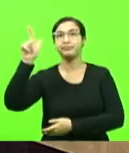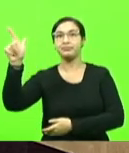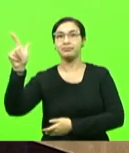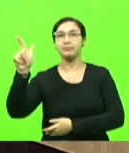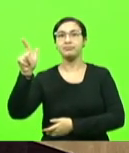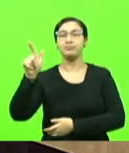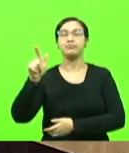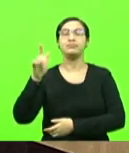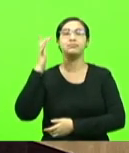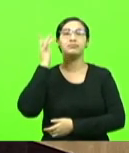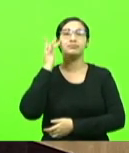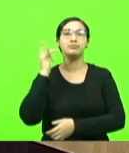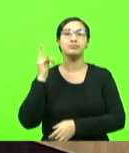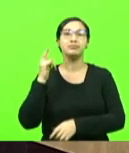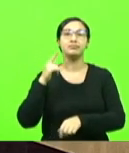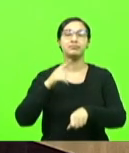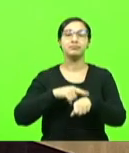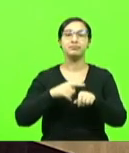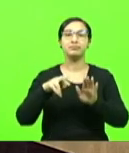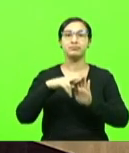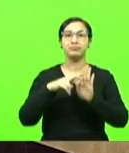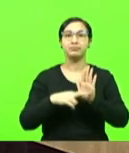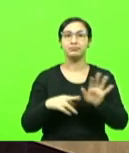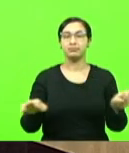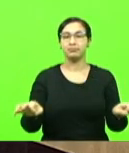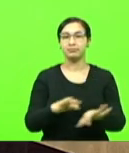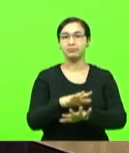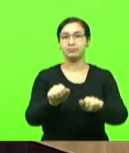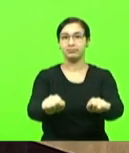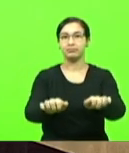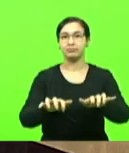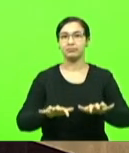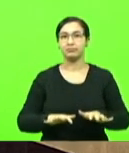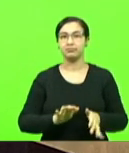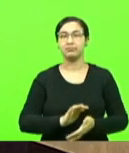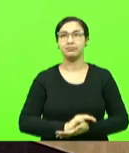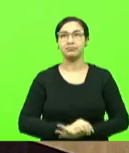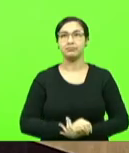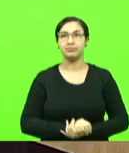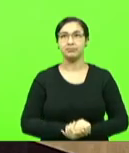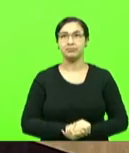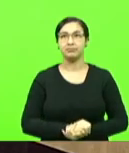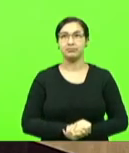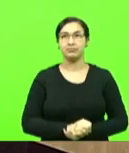ordinária para amanhã no horário regimental. Está encerrada a presente sessão.